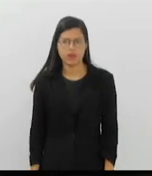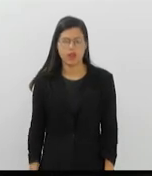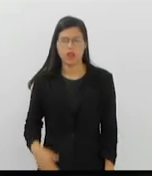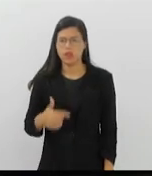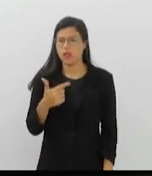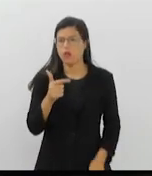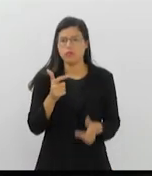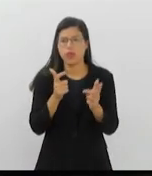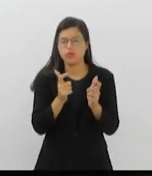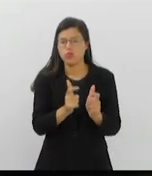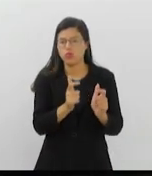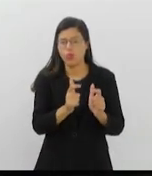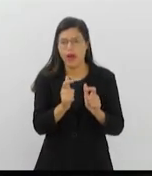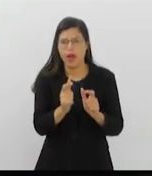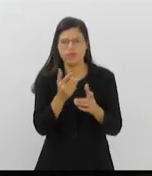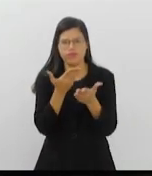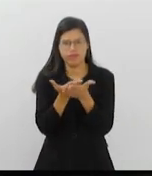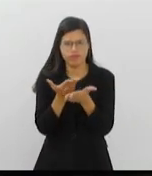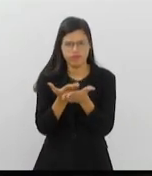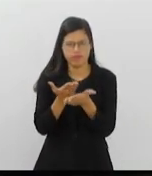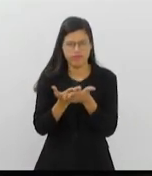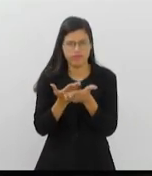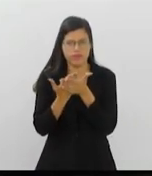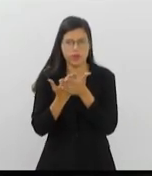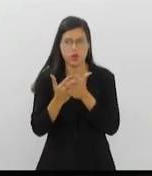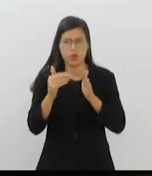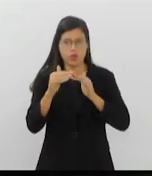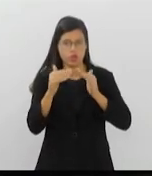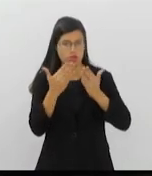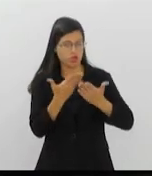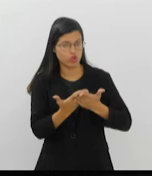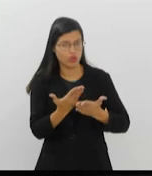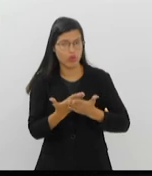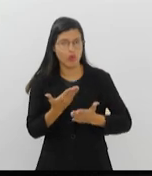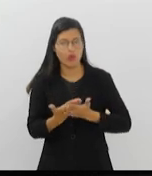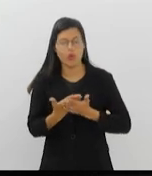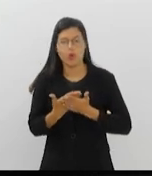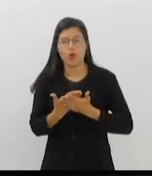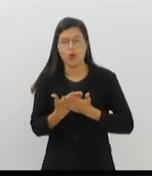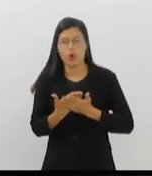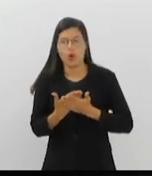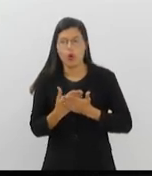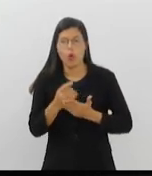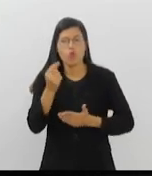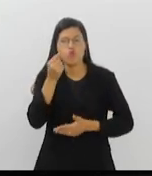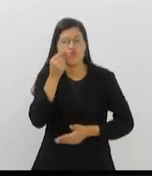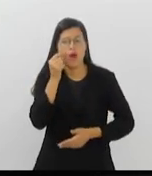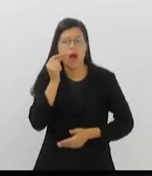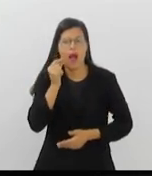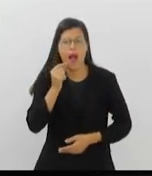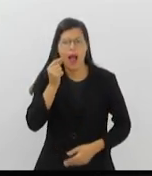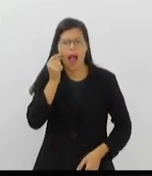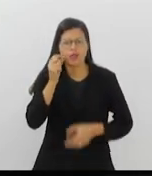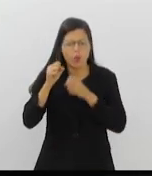lugar para estudar colégios infestados de ratos